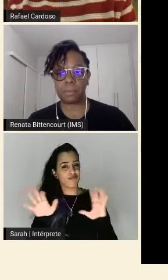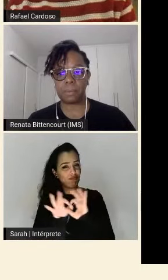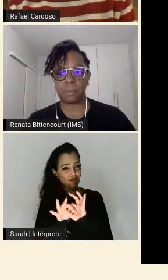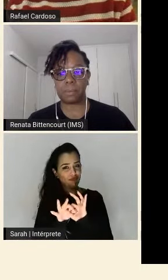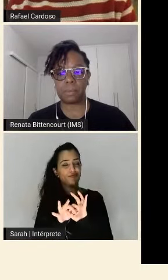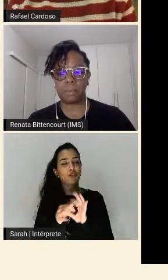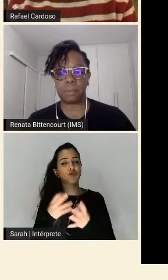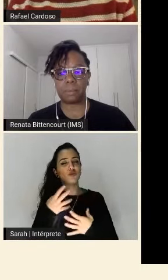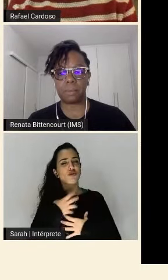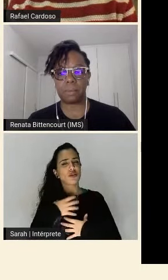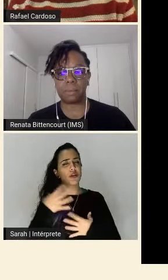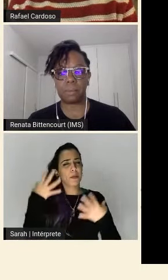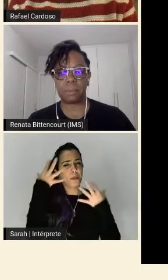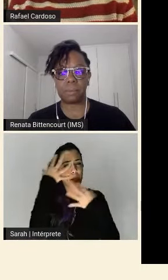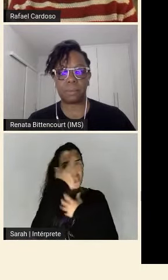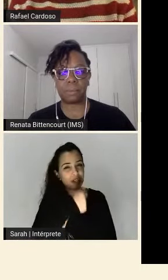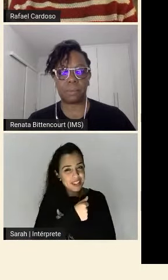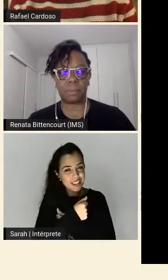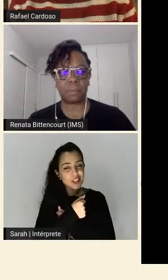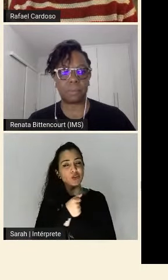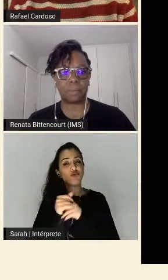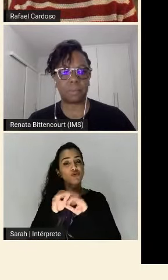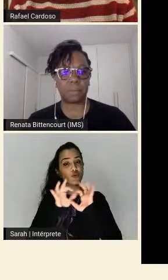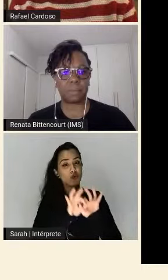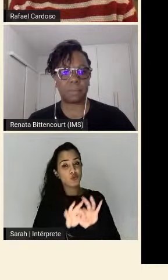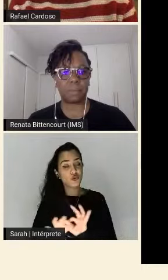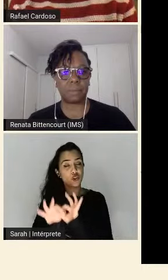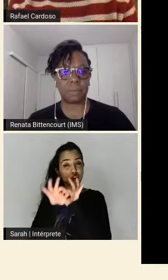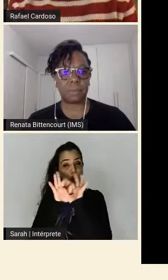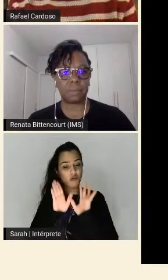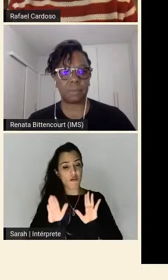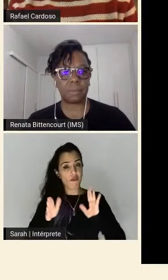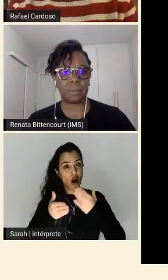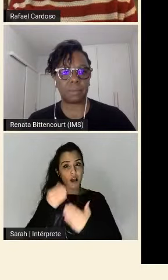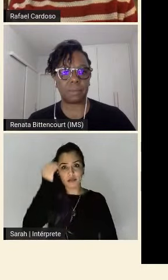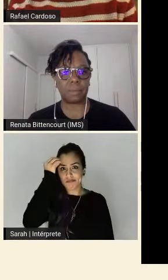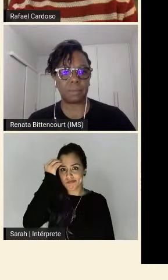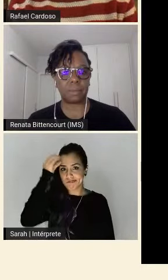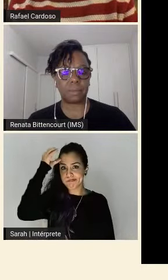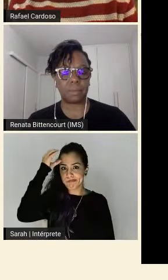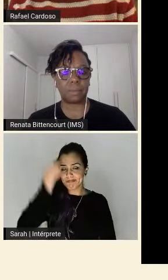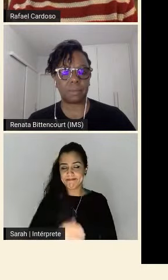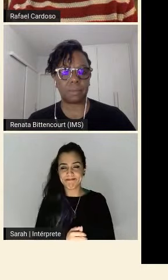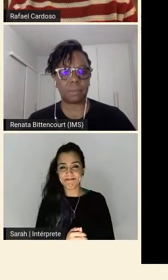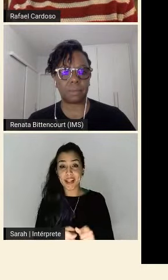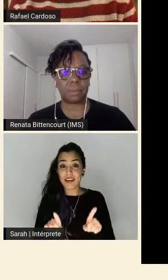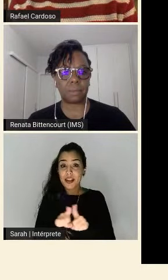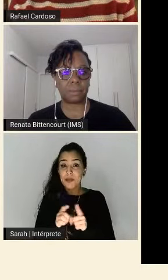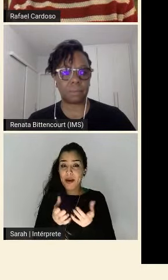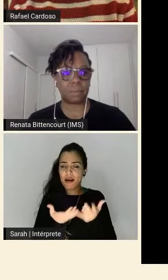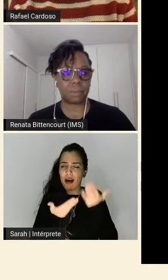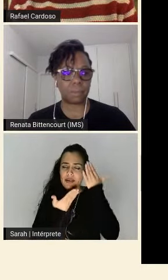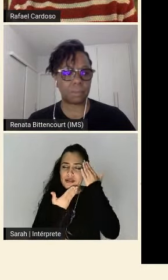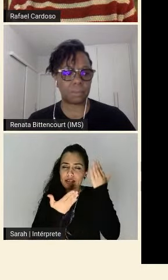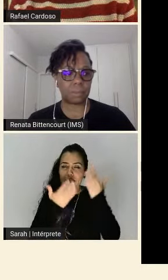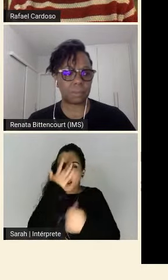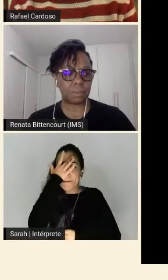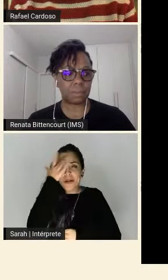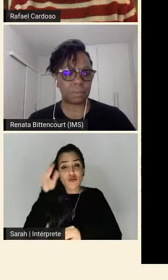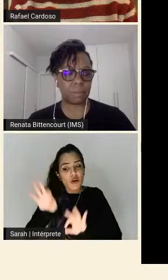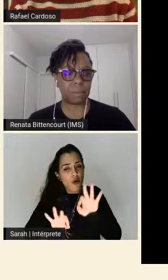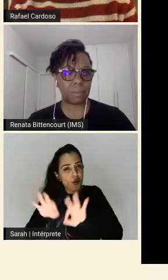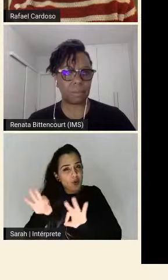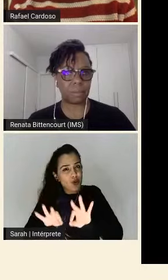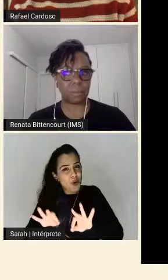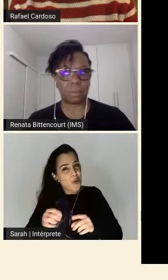gesto tão bonito quanto em comum de unidade em prol do conhecimento. Queria agradecer pessoalmente às organizadoras pelo convite,